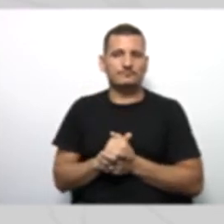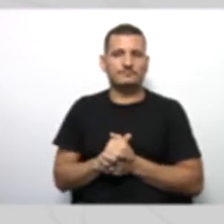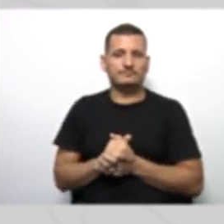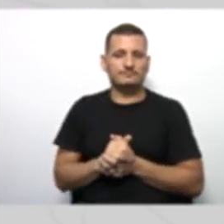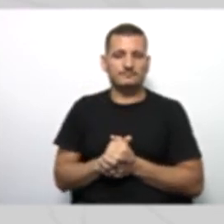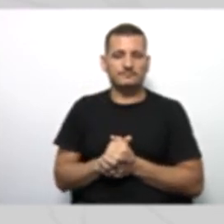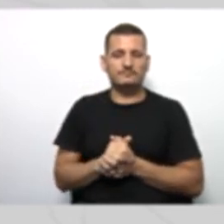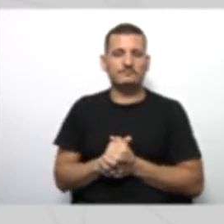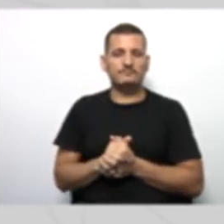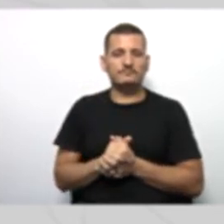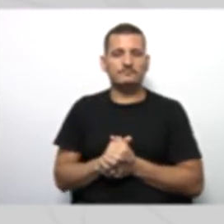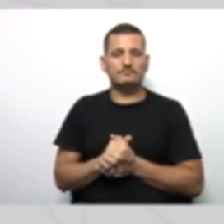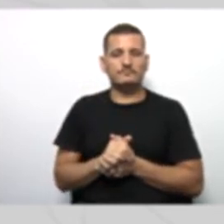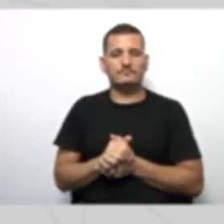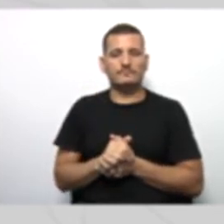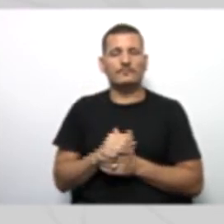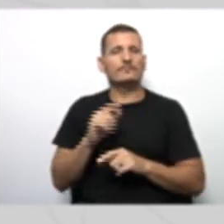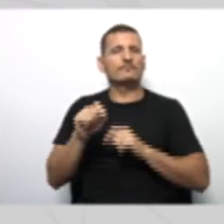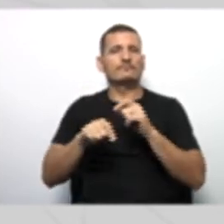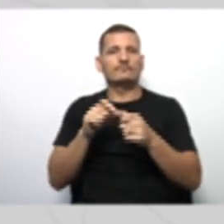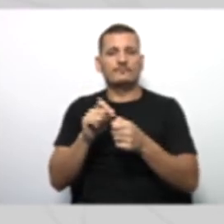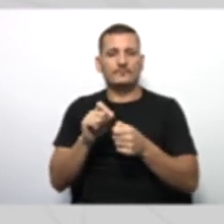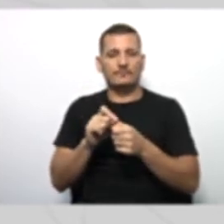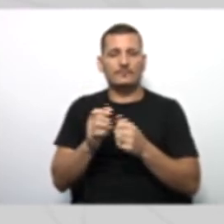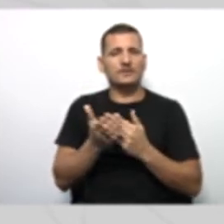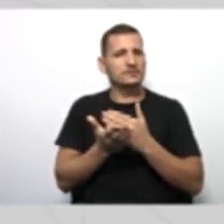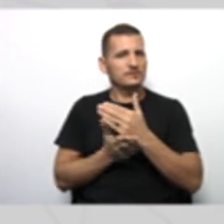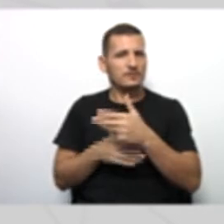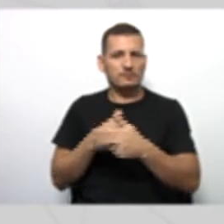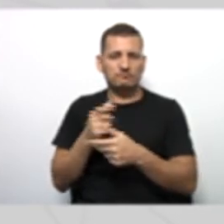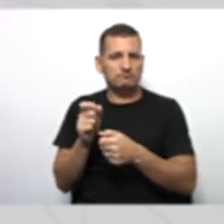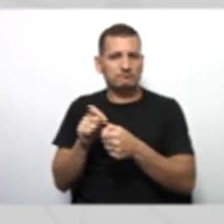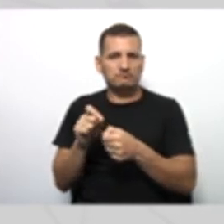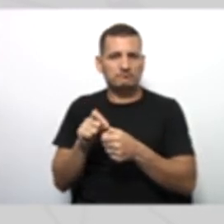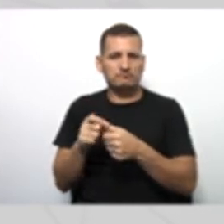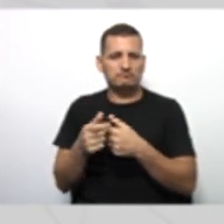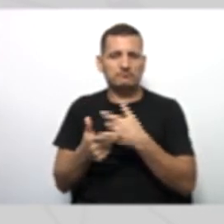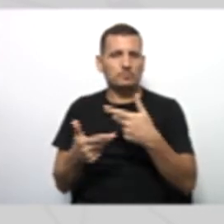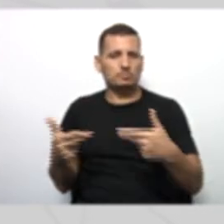nosso projeto. Ok? Quando que eu vou fazer isso?